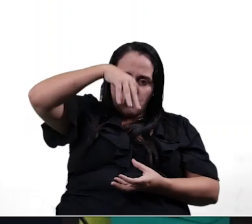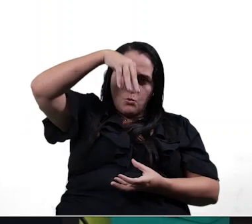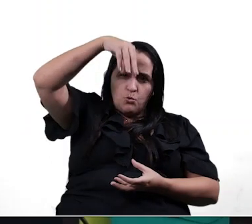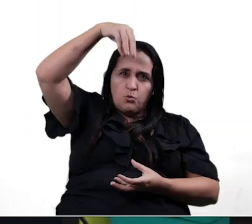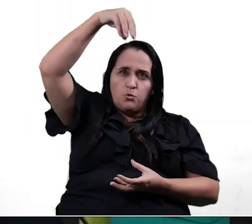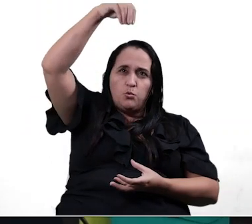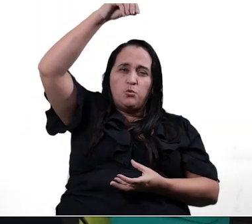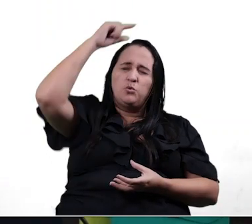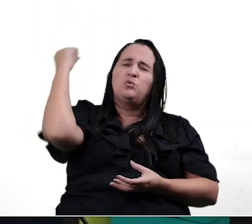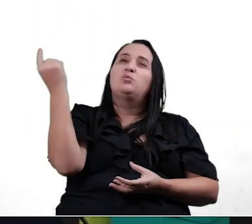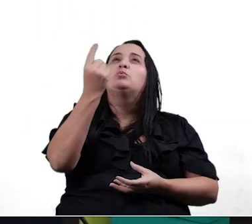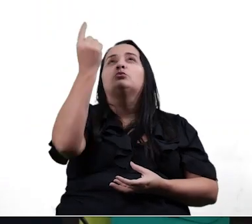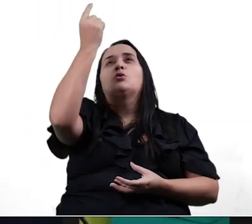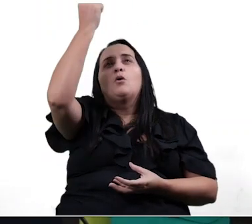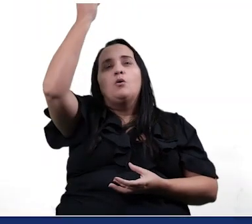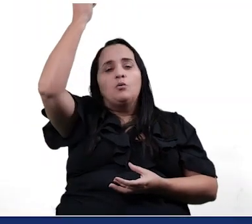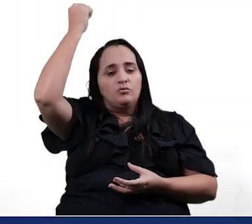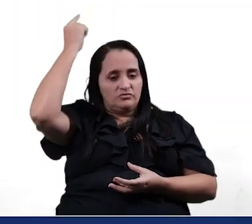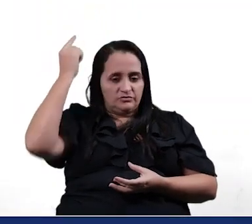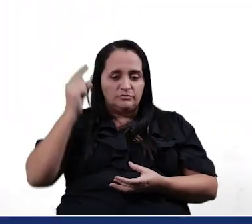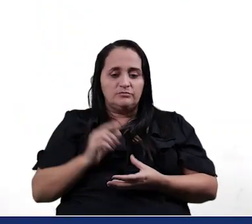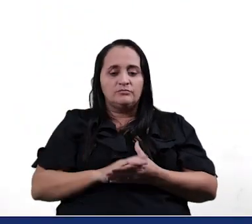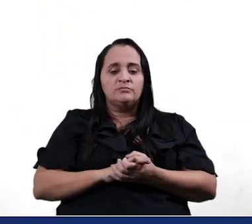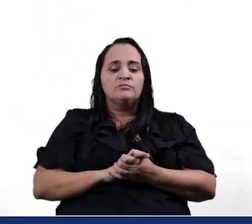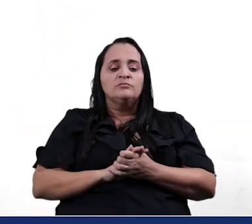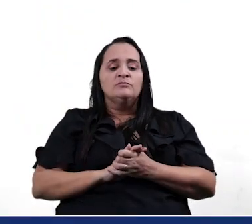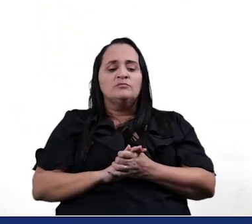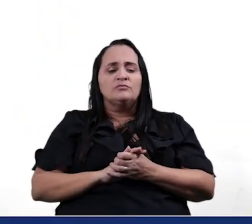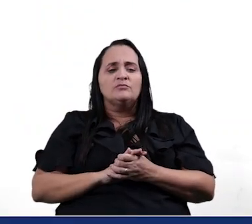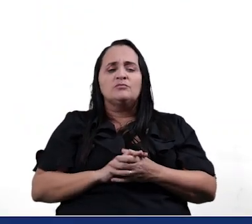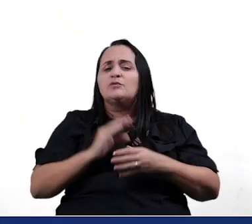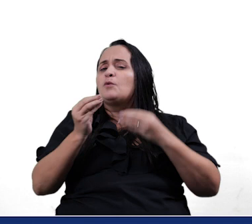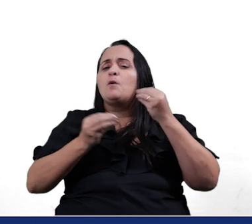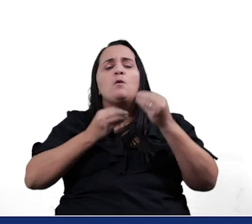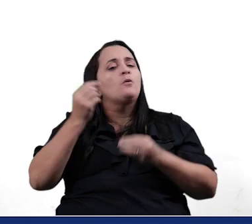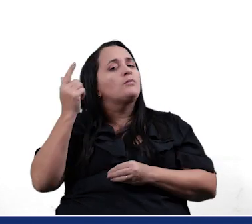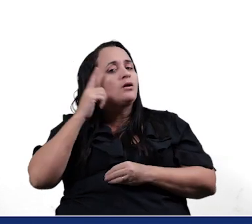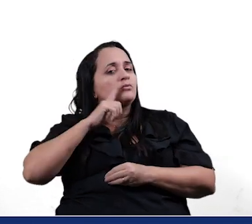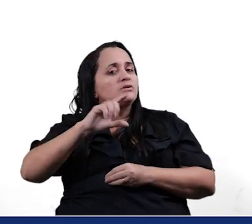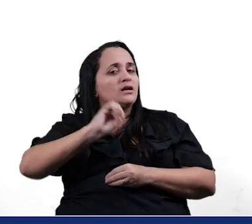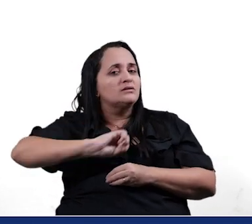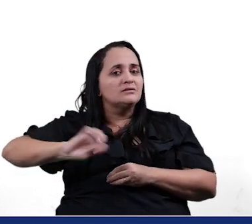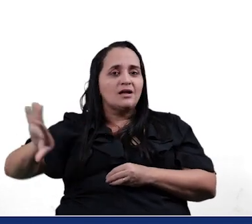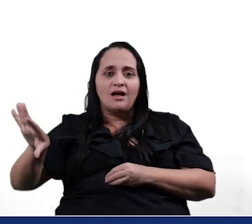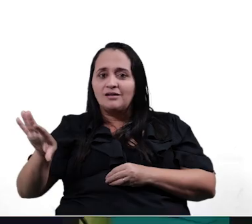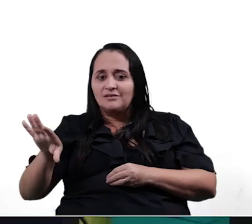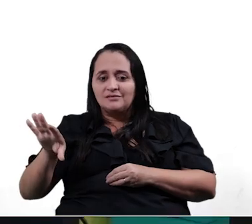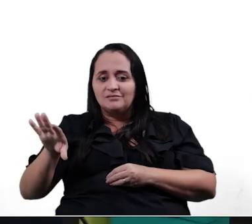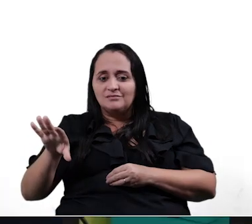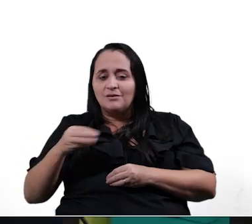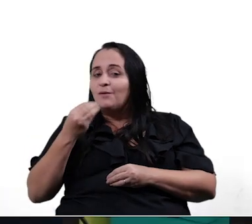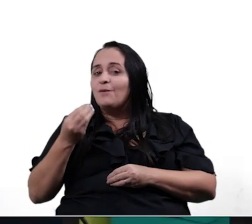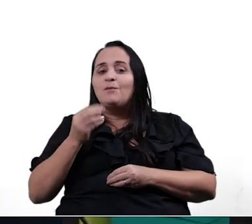numa torre alta do castelo. E como ela consegue sair da torre? Como ela